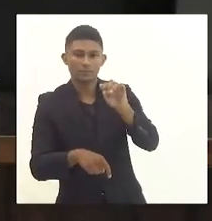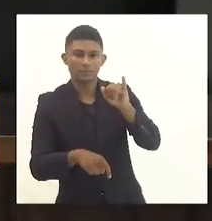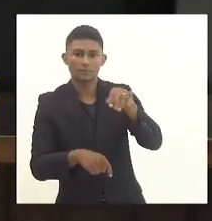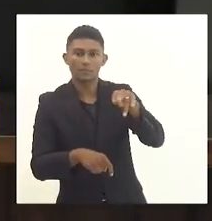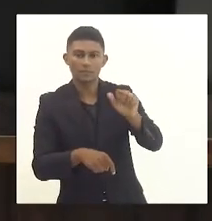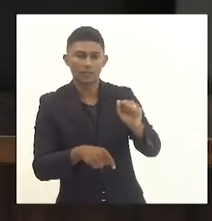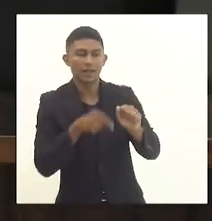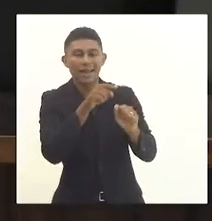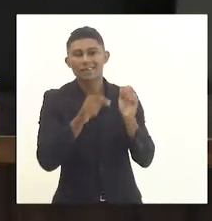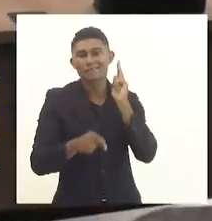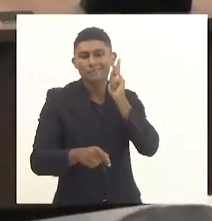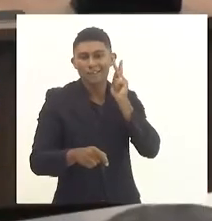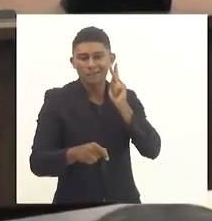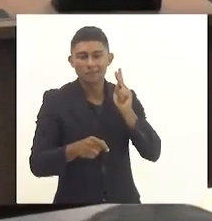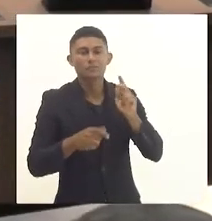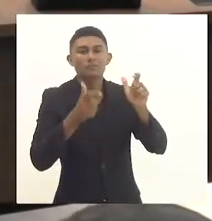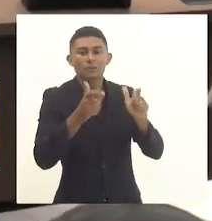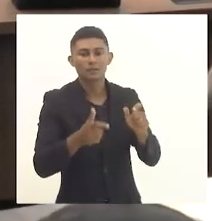Porciúncula,